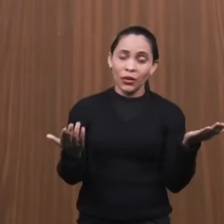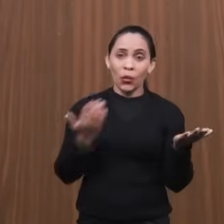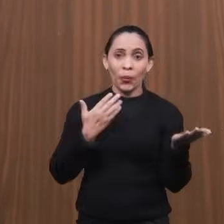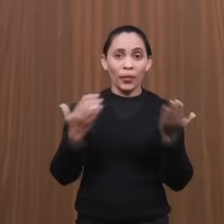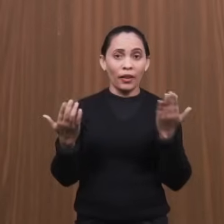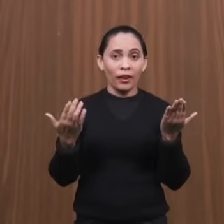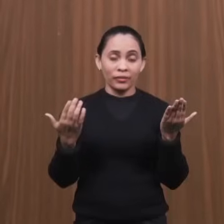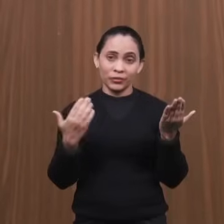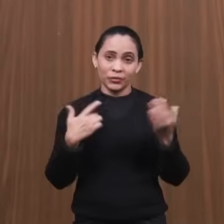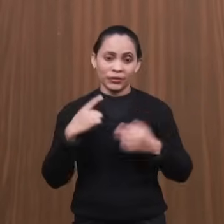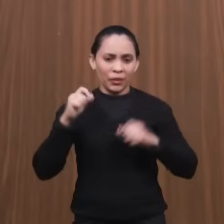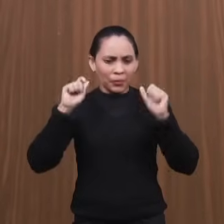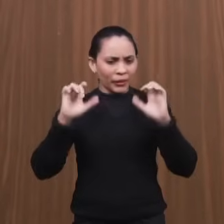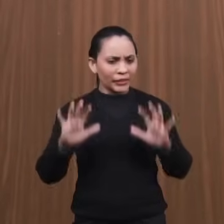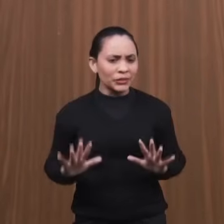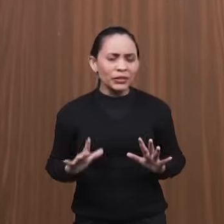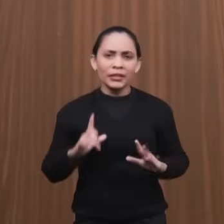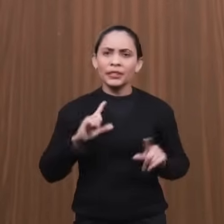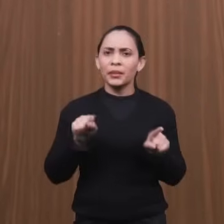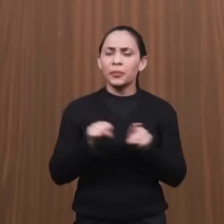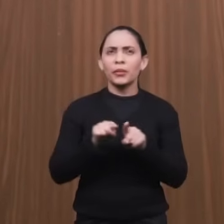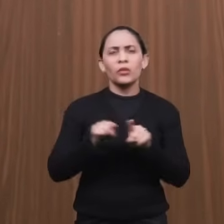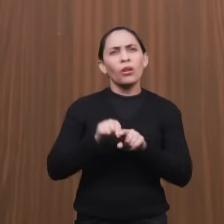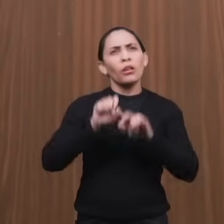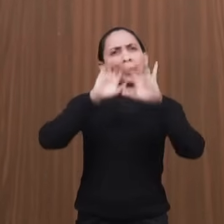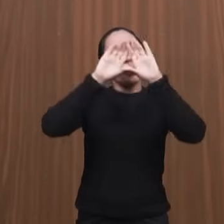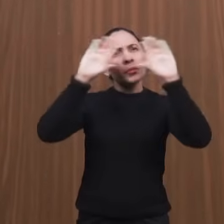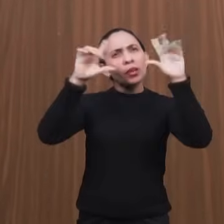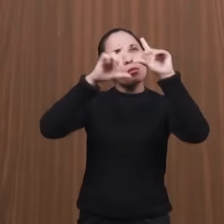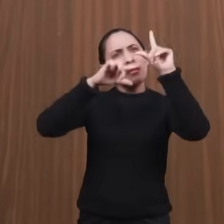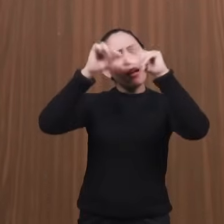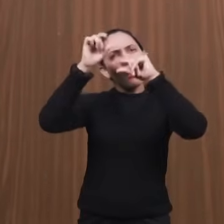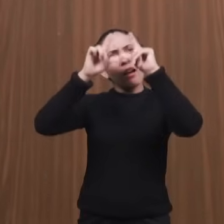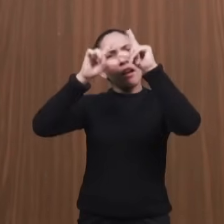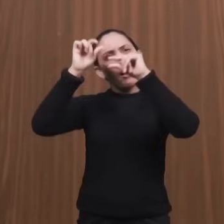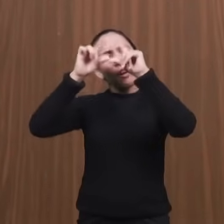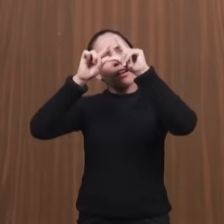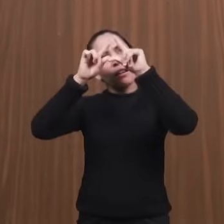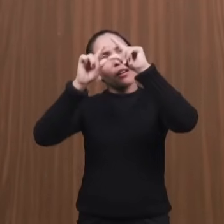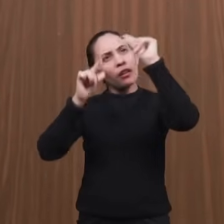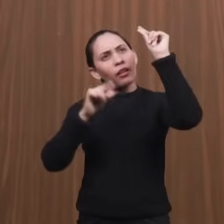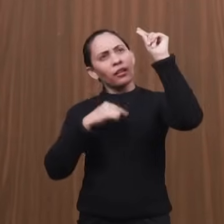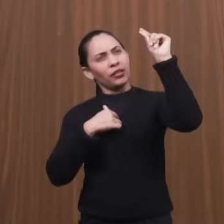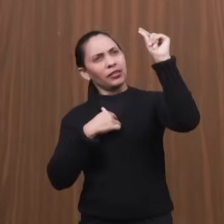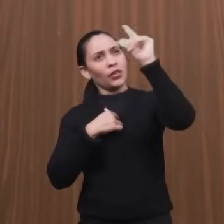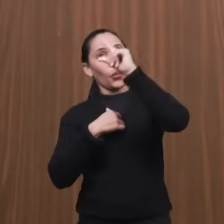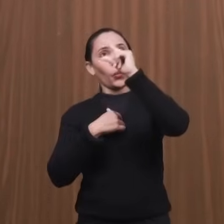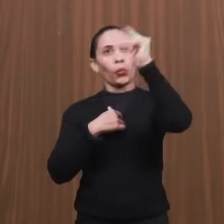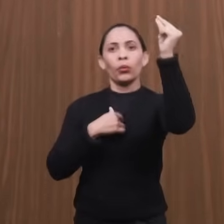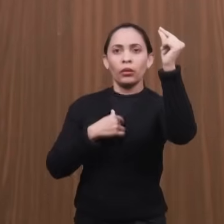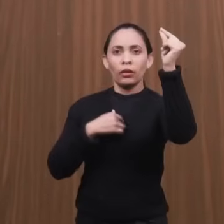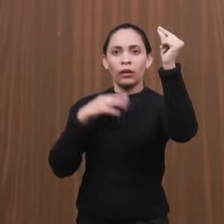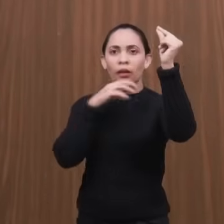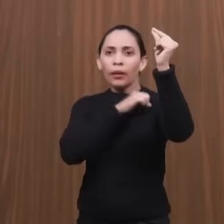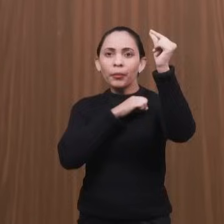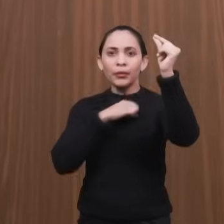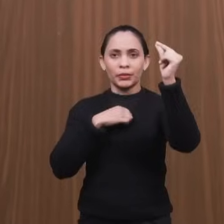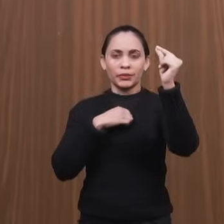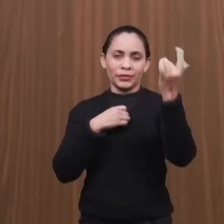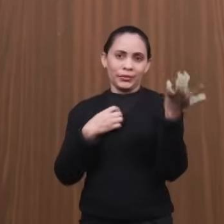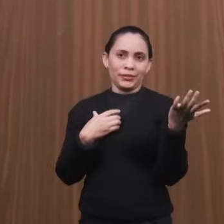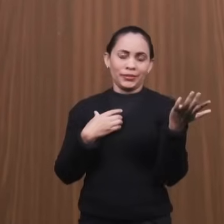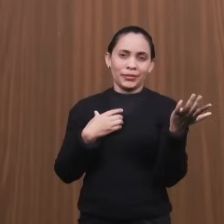Você olha uma estrela errante, ou seja, uma estrela cadente, aquele ponto luminoso que passa no céu e logo se apaga, ou seja, não tem